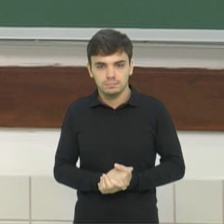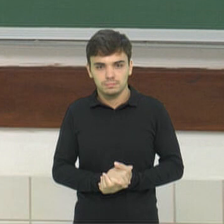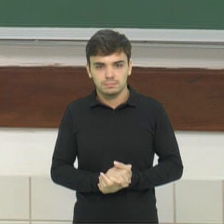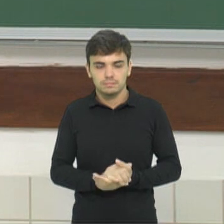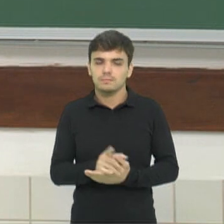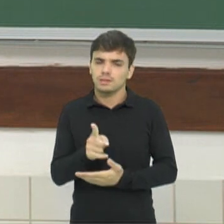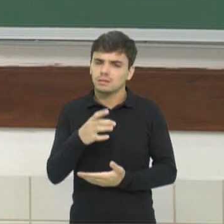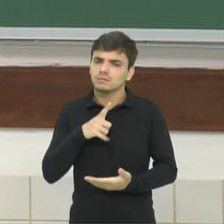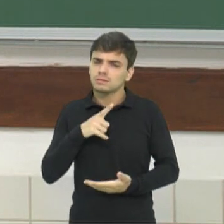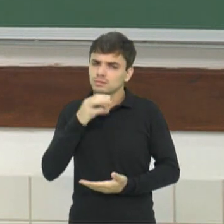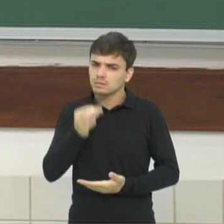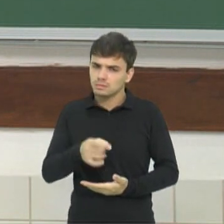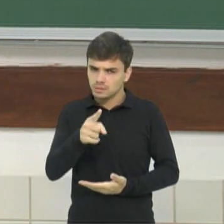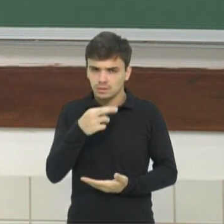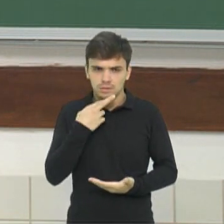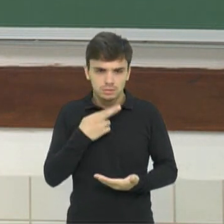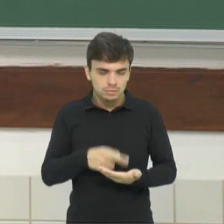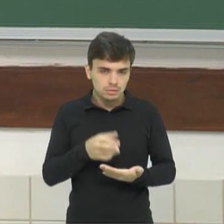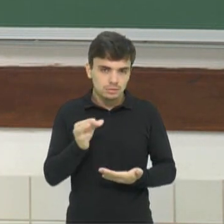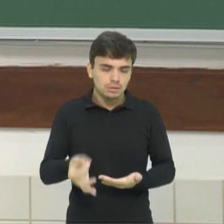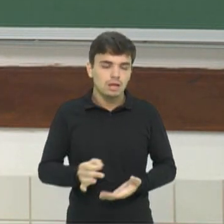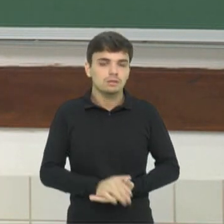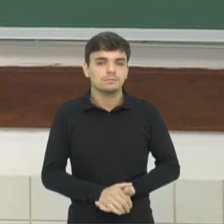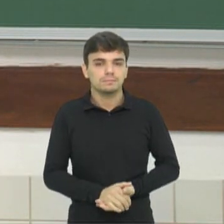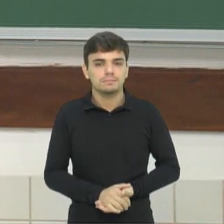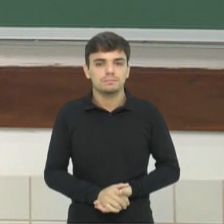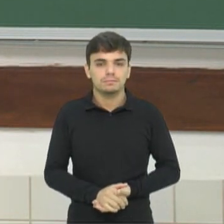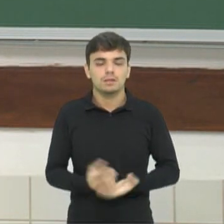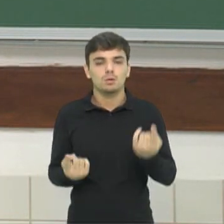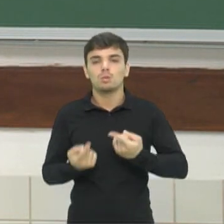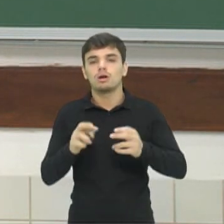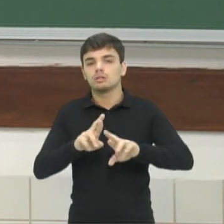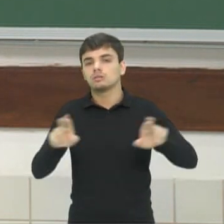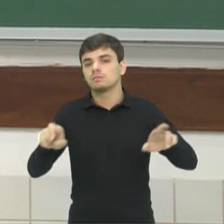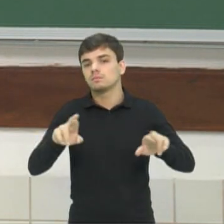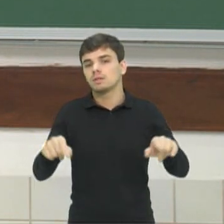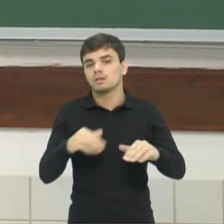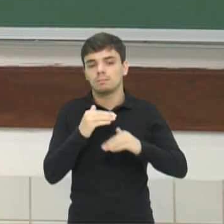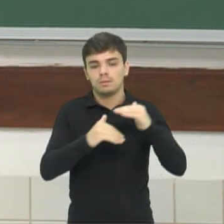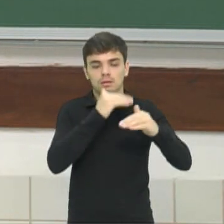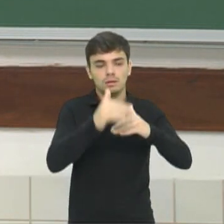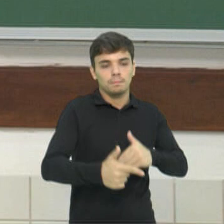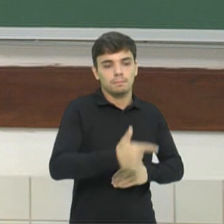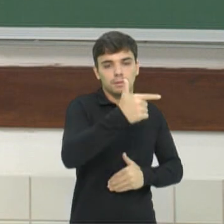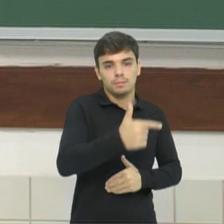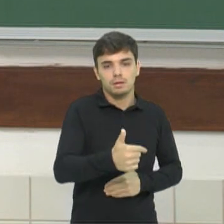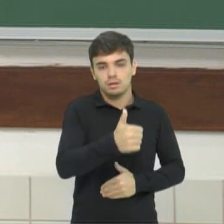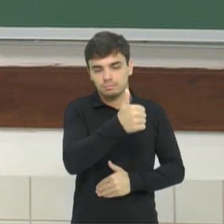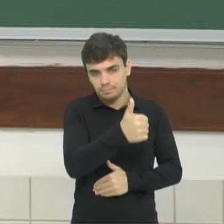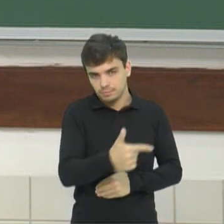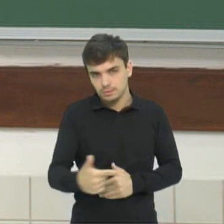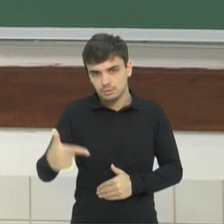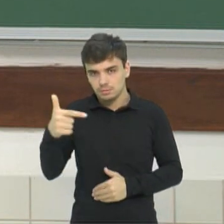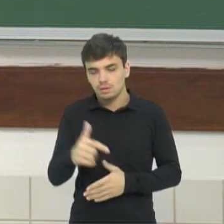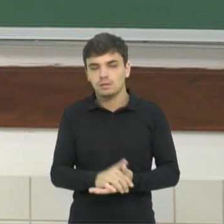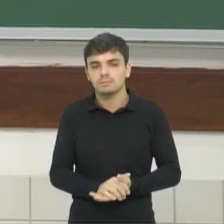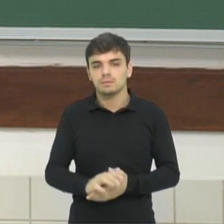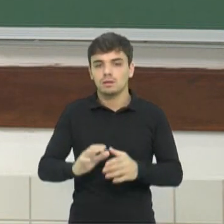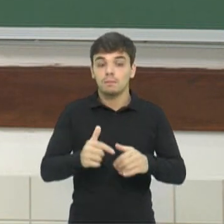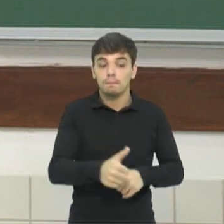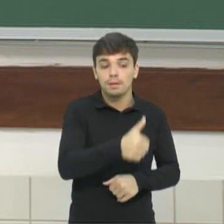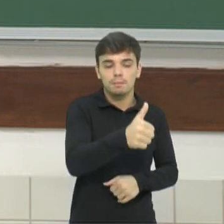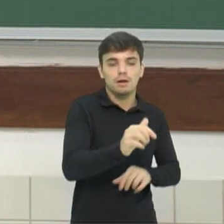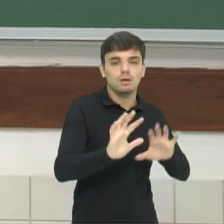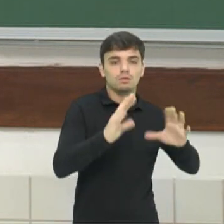Esse tem certeza que você acertou, porque é muito fácil, né? Qual a diferença da comunidade da sucessão primária e da secundária? Primária ocorre em locais onde nunca